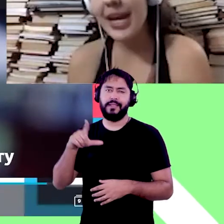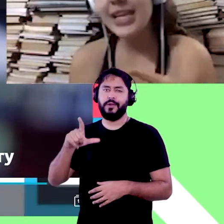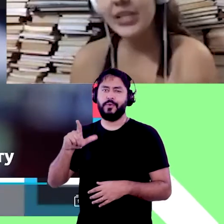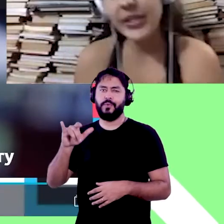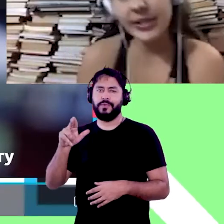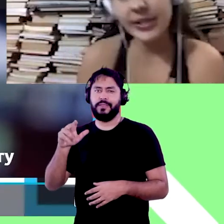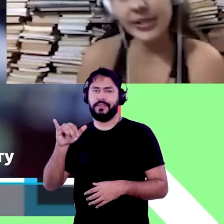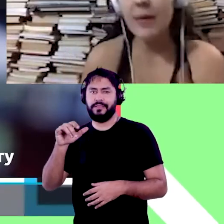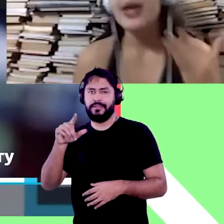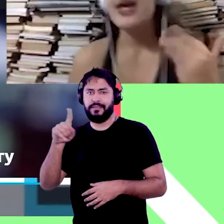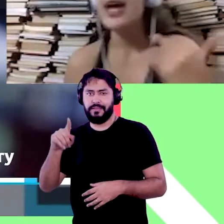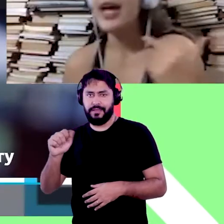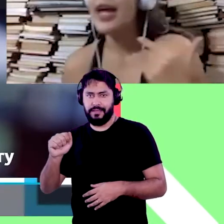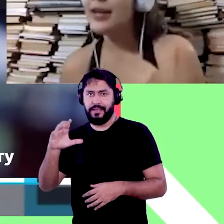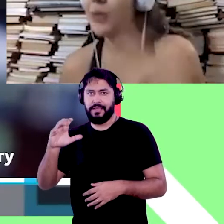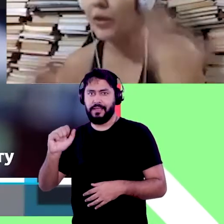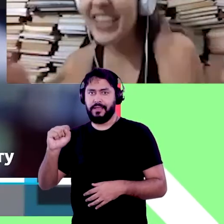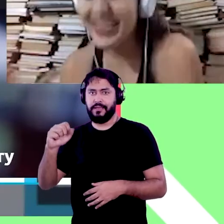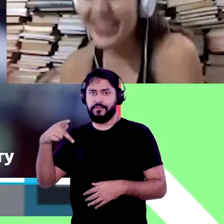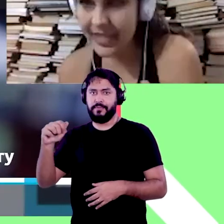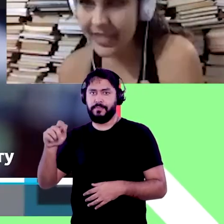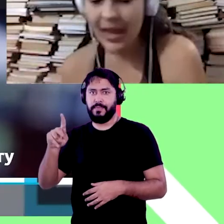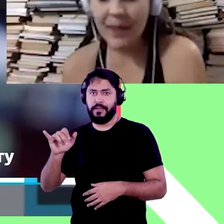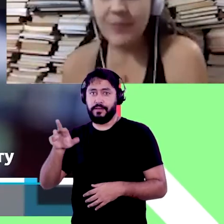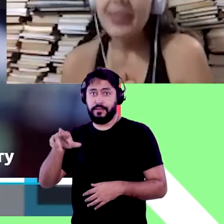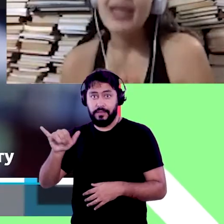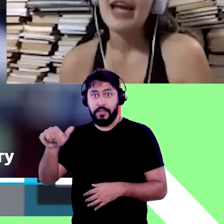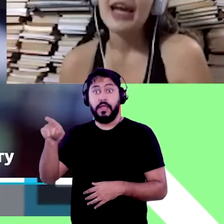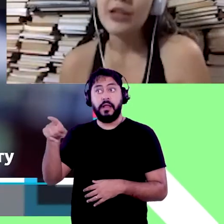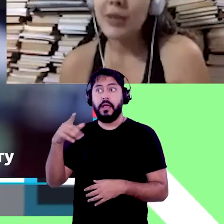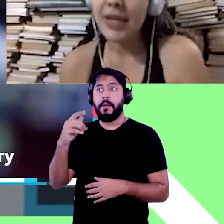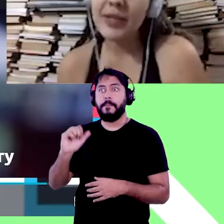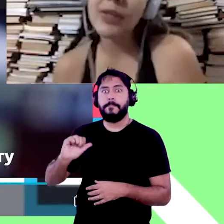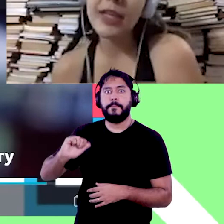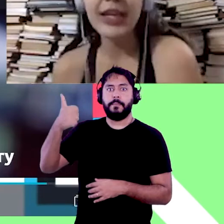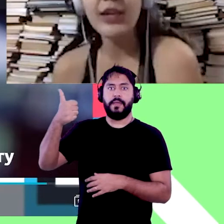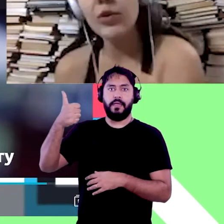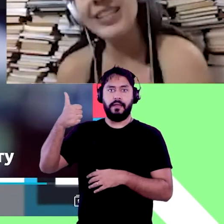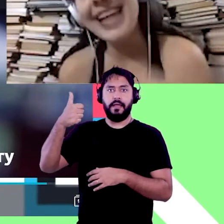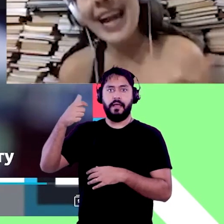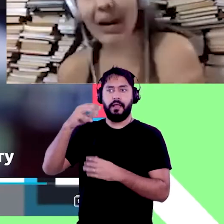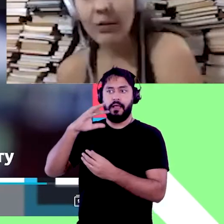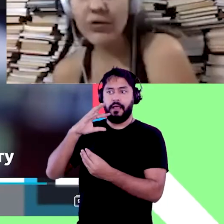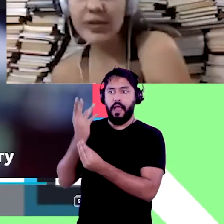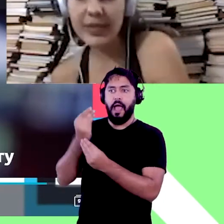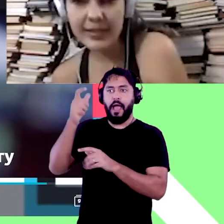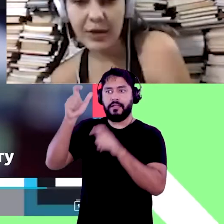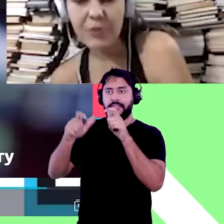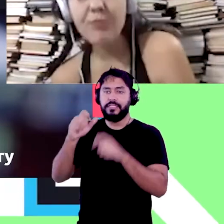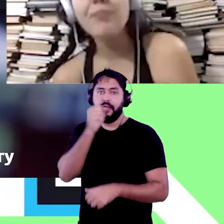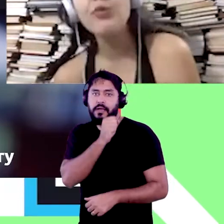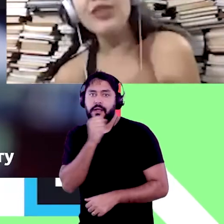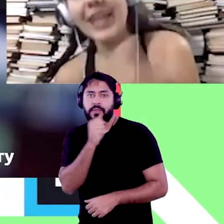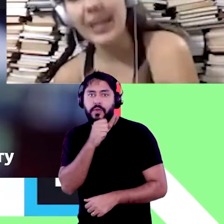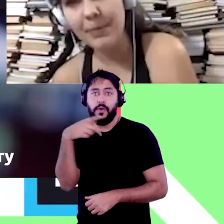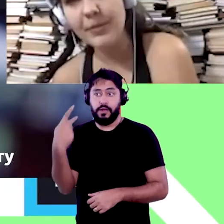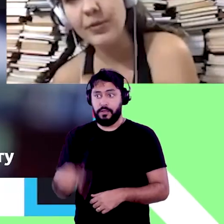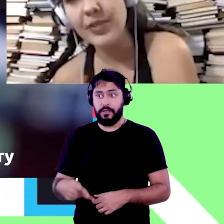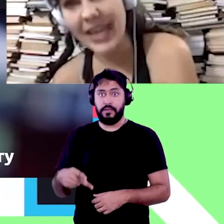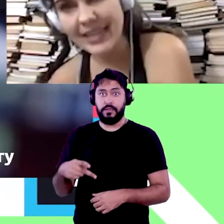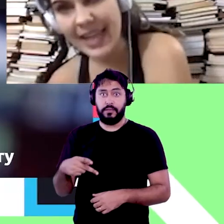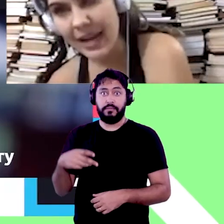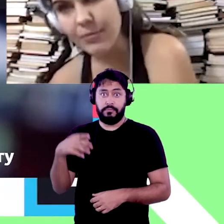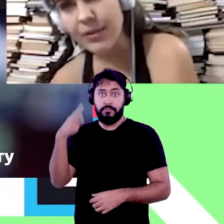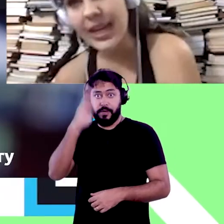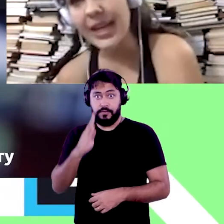primeira artista conhecida, tá? Aqui no Brasil, que trouxe a audiodescrição para os clipes